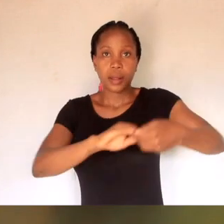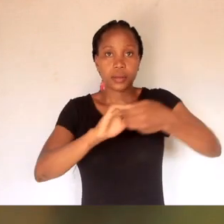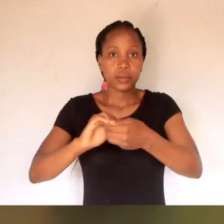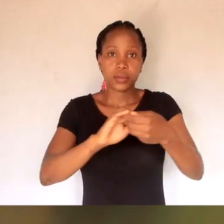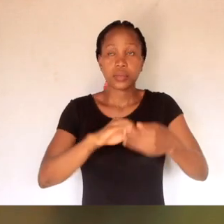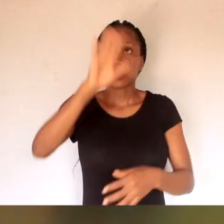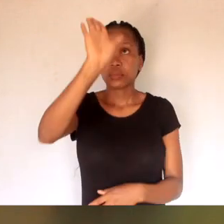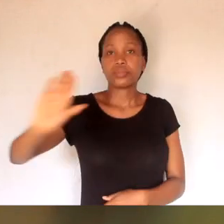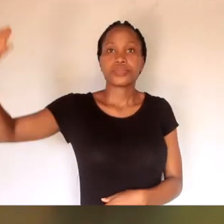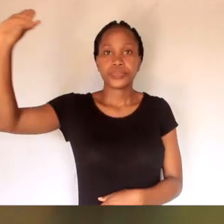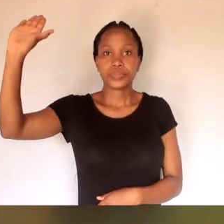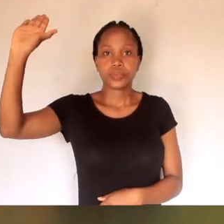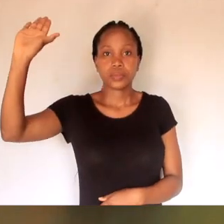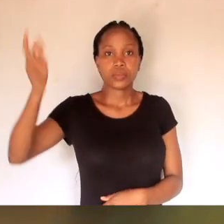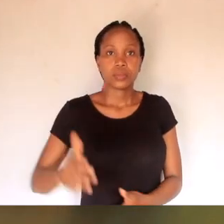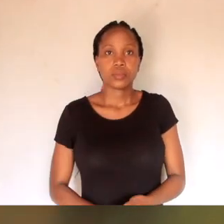global que